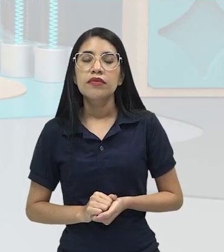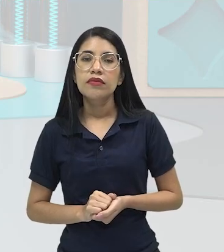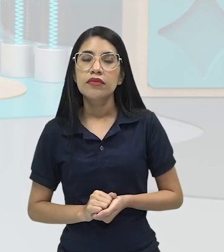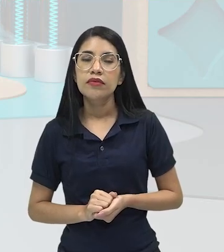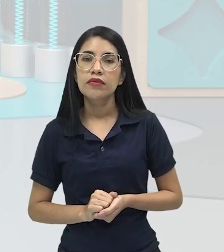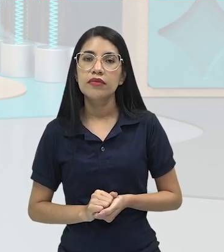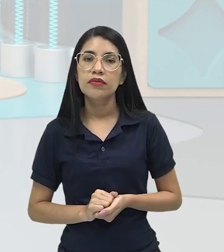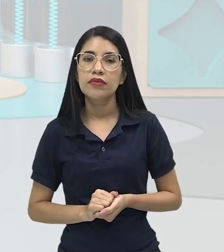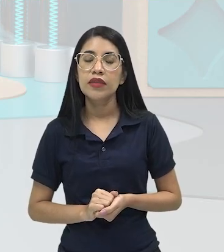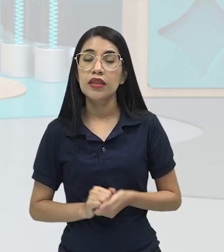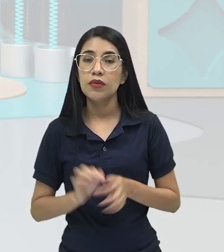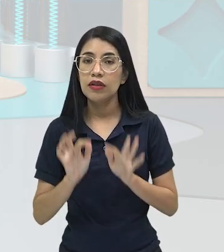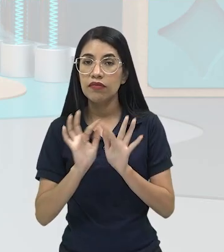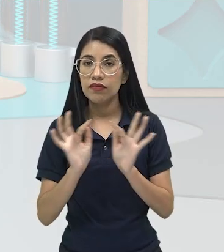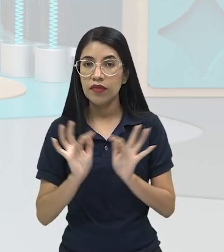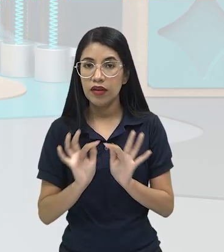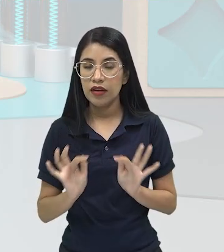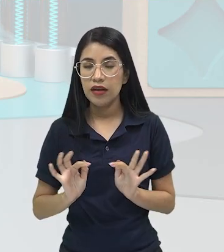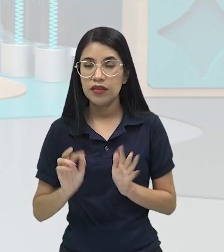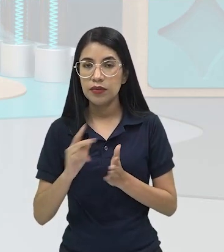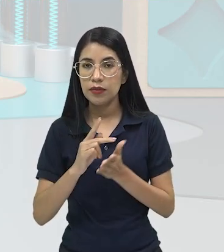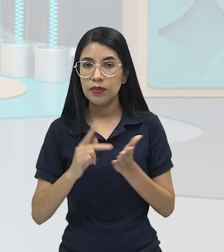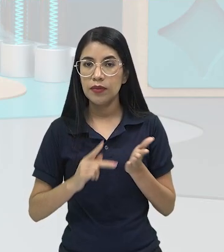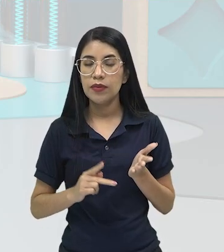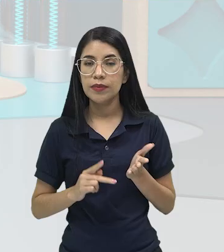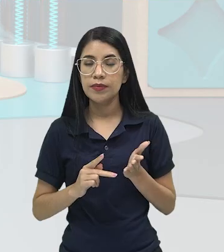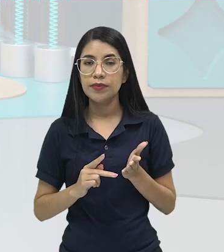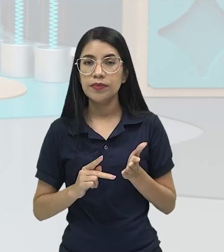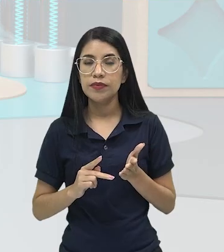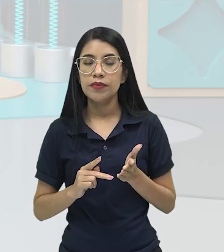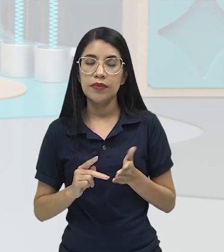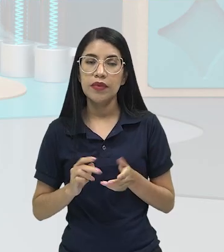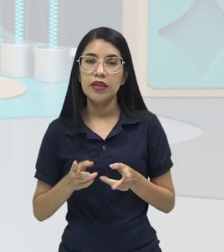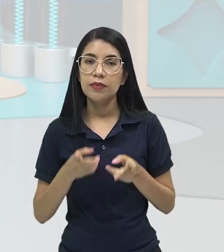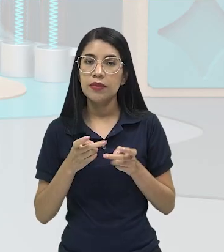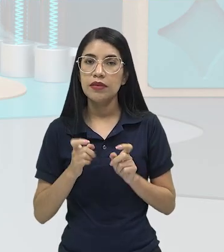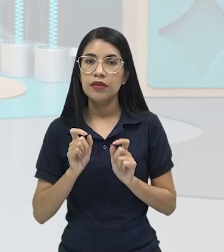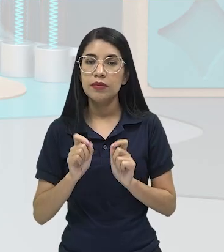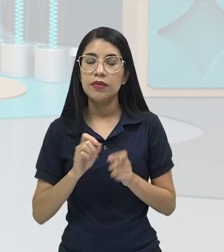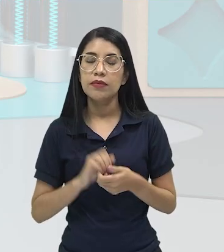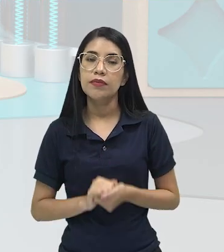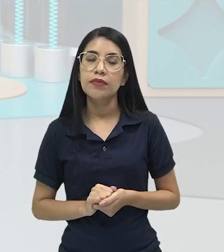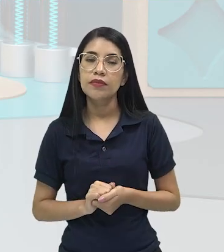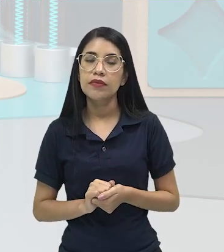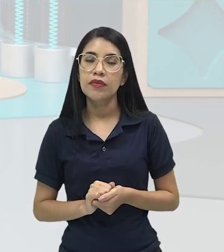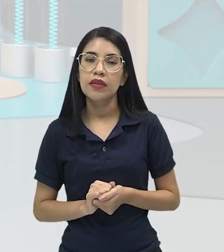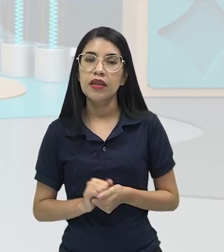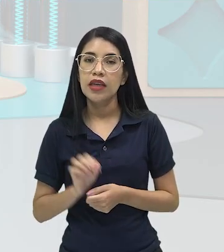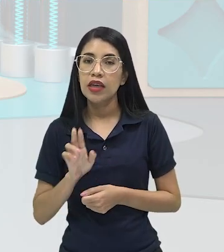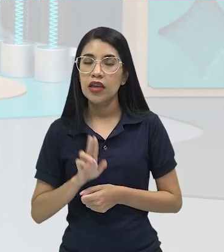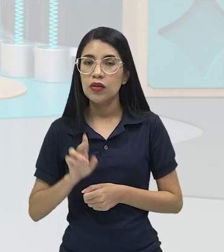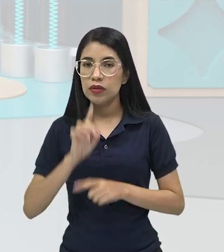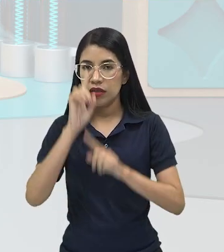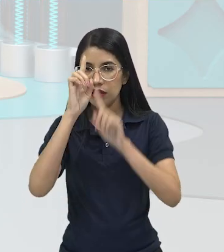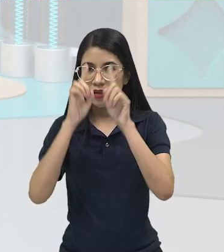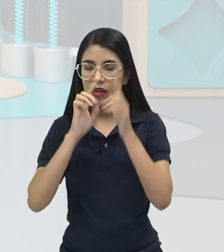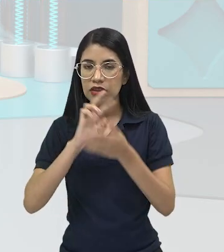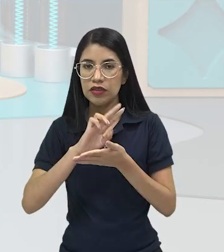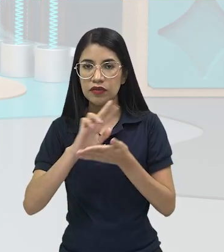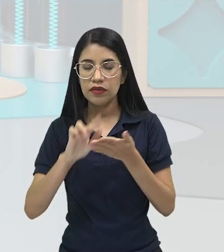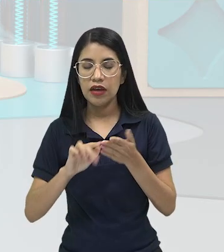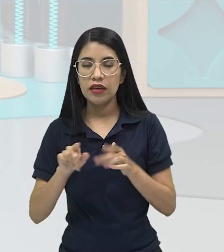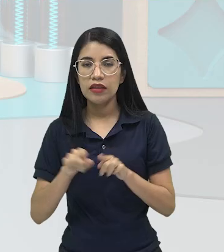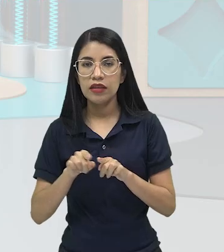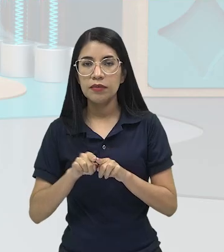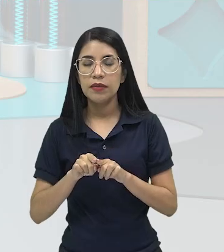nesses 3 últimos versos do poeta, né, do poema, aliás, o poeta brinca com as ideias, né, utilizando-se da